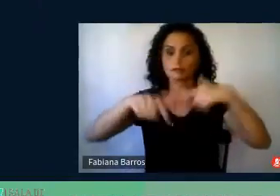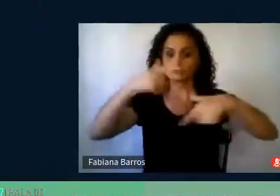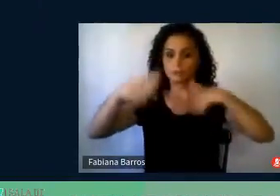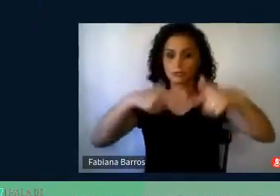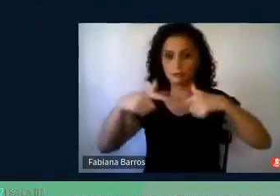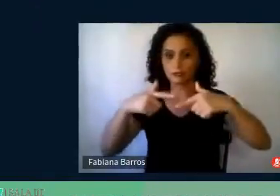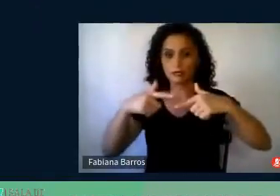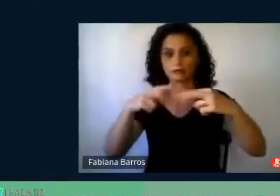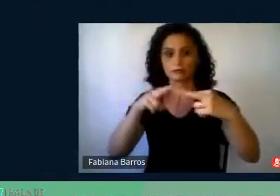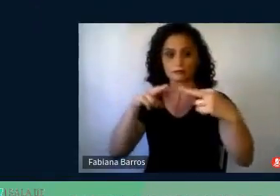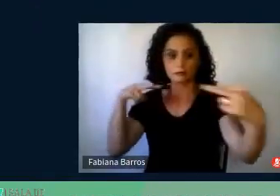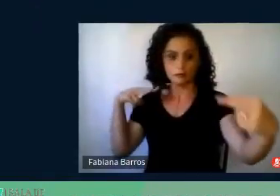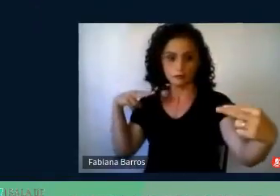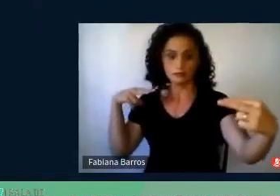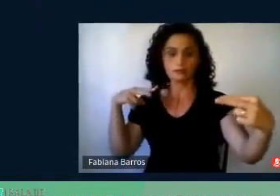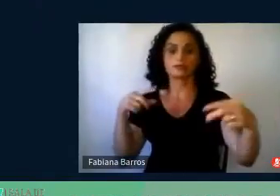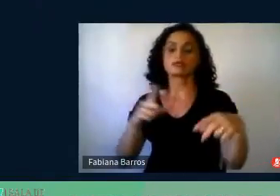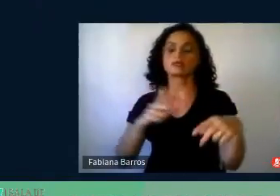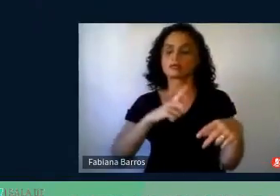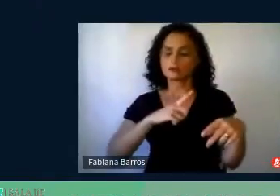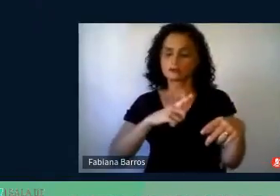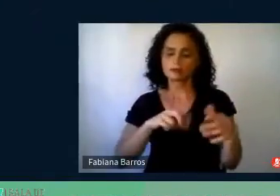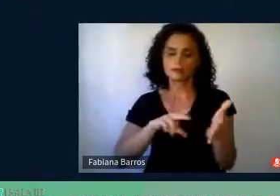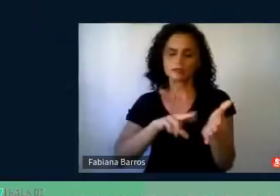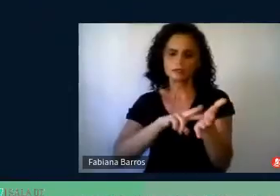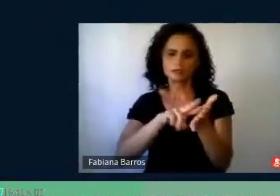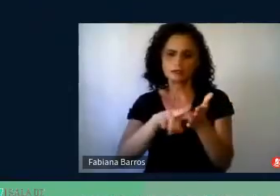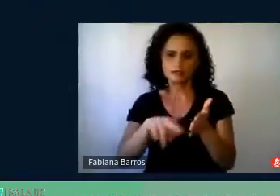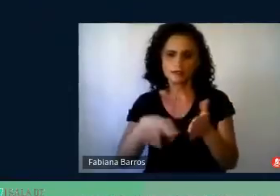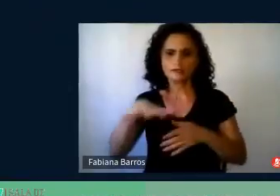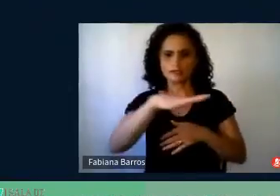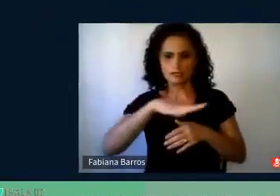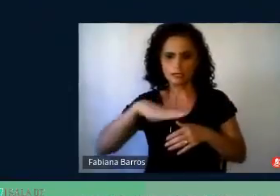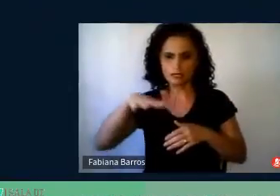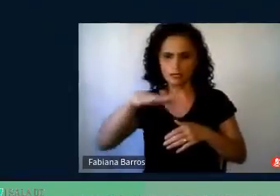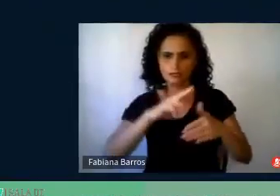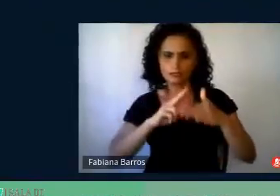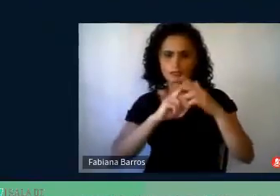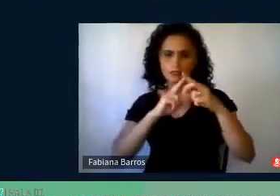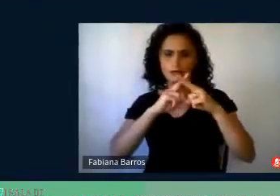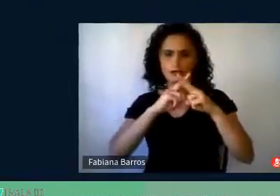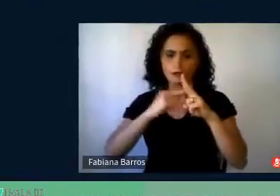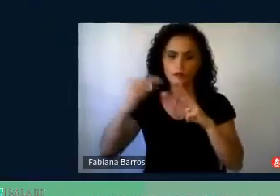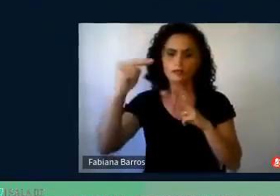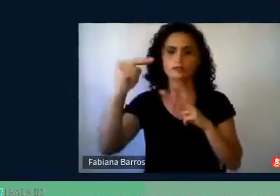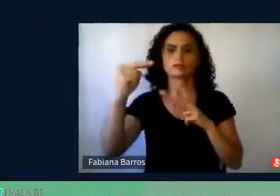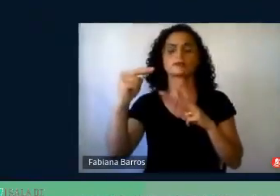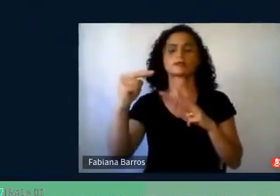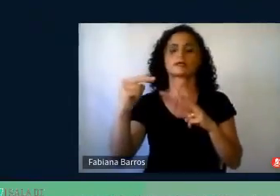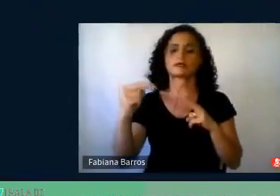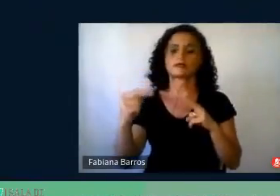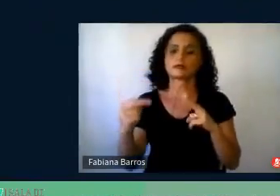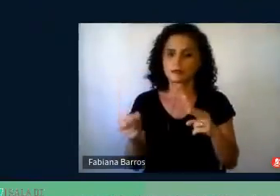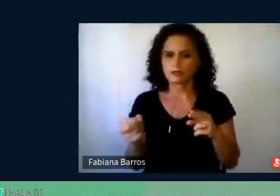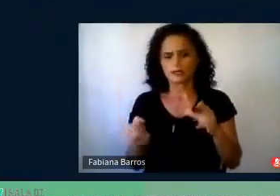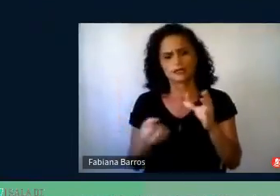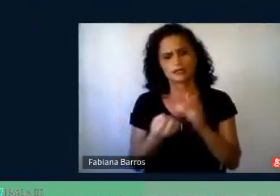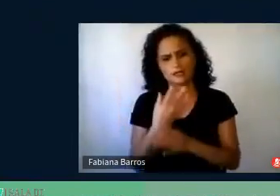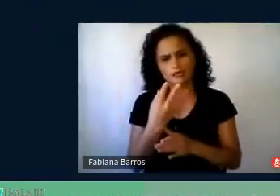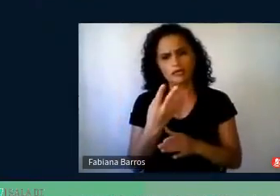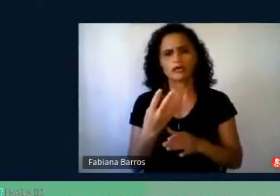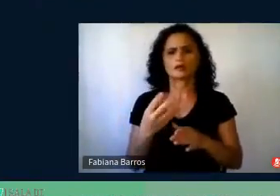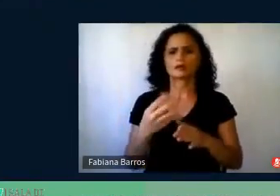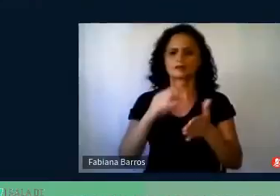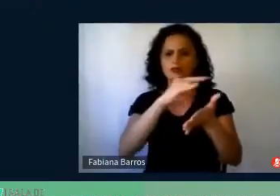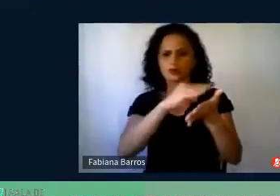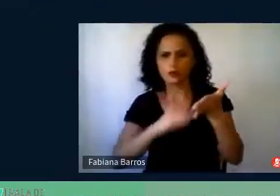várias áreas que foram meio que trabalhando disso para garantir que a gente tivesse documentação, garantia das atividades logísticas, de pensar as